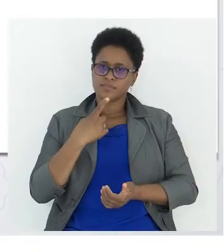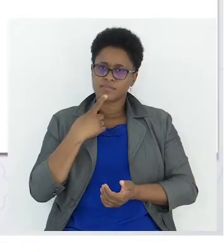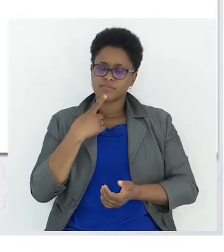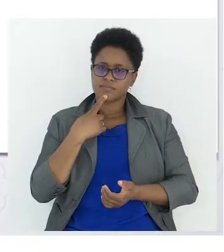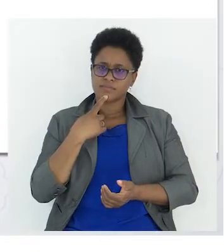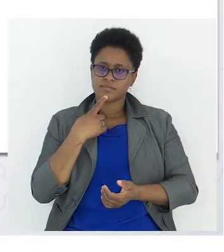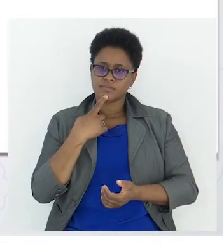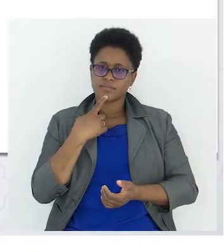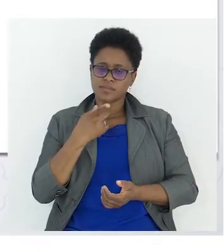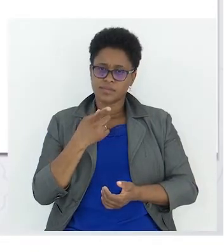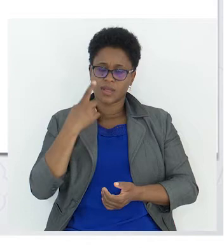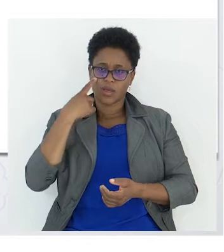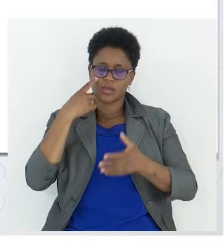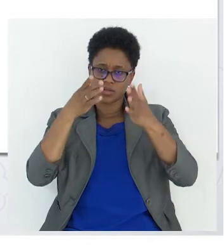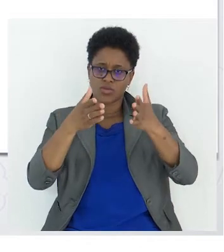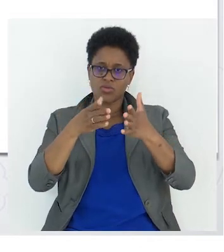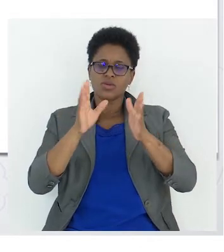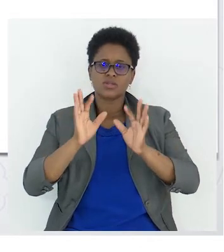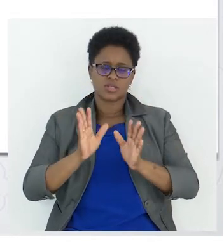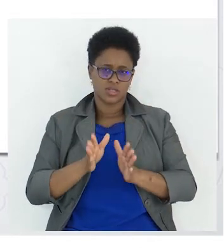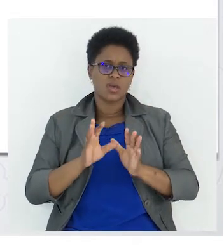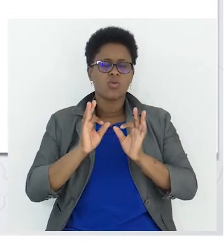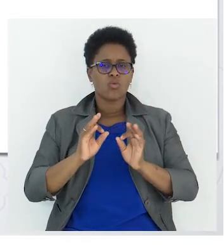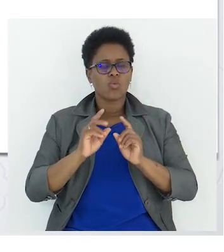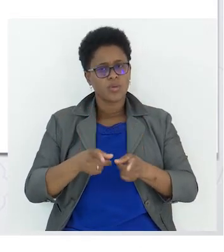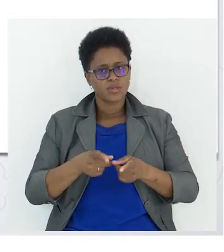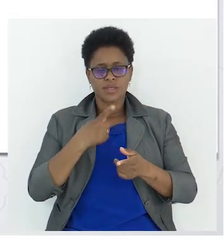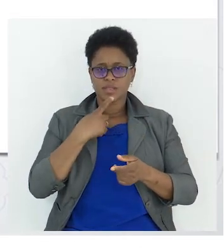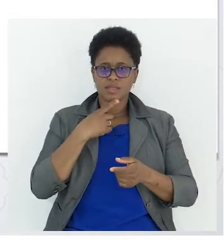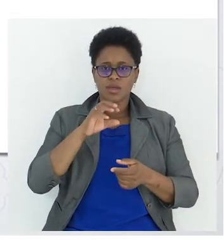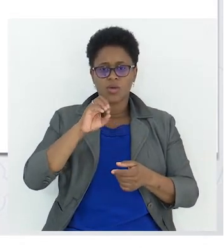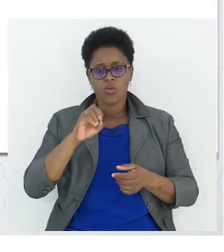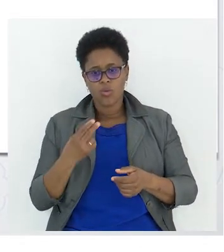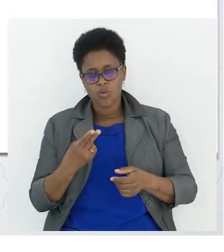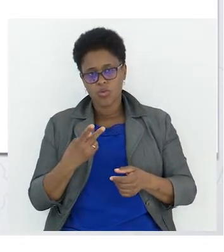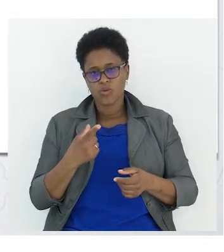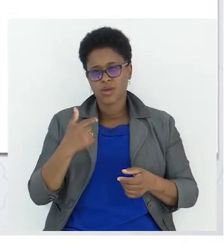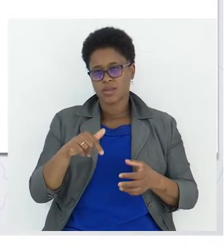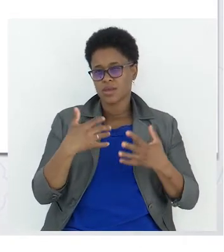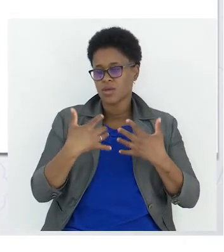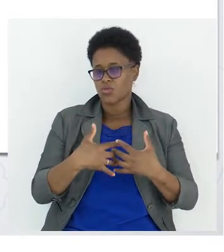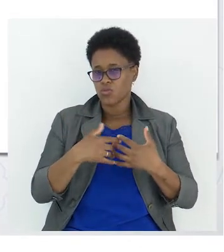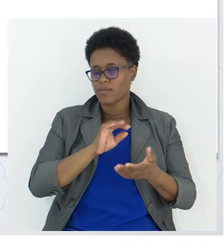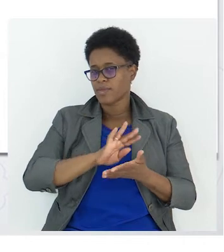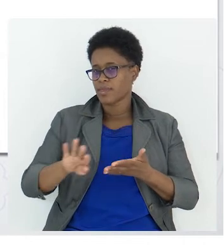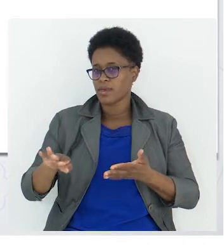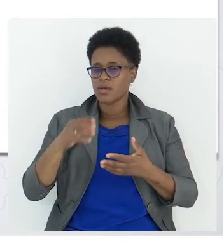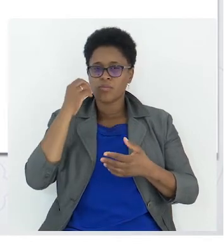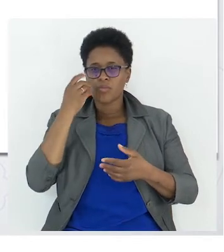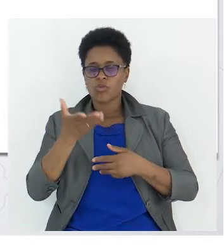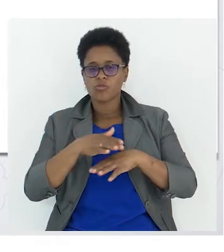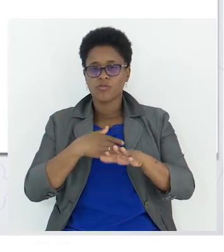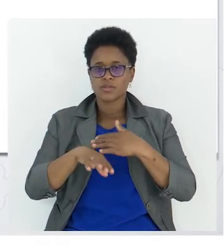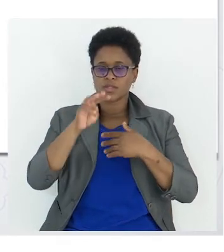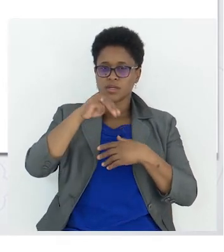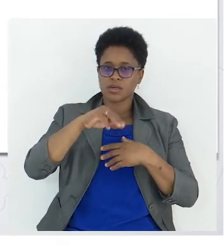atenção? Já começaste a entender ou a tirar aquelas dúvidas de como fazer a morfologia